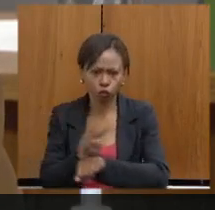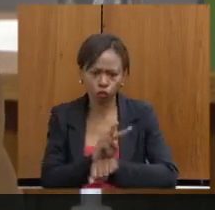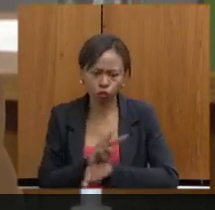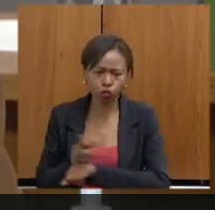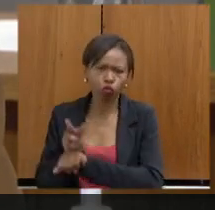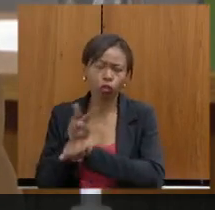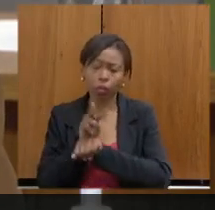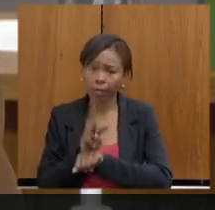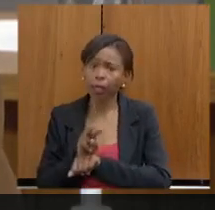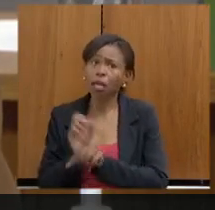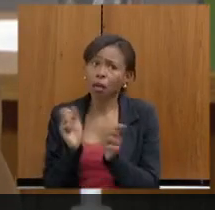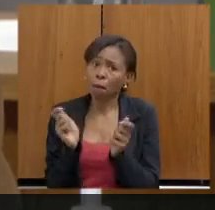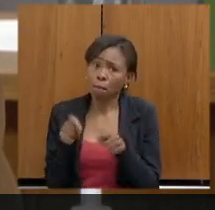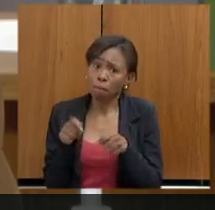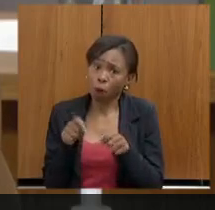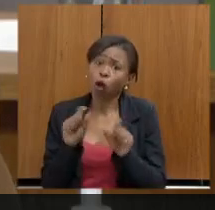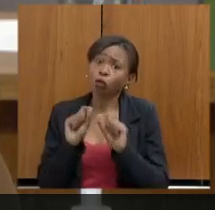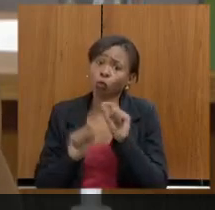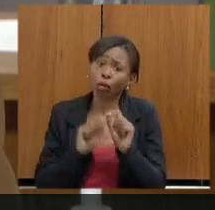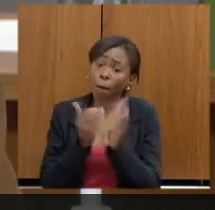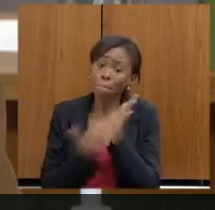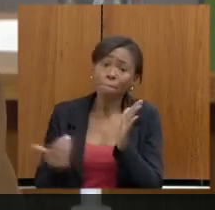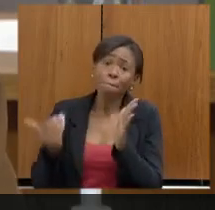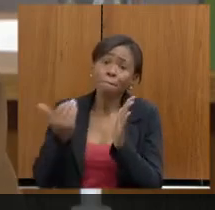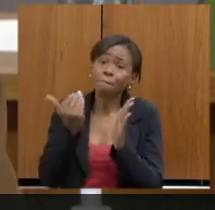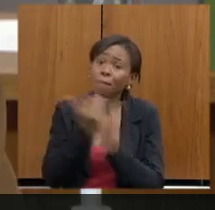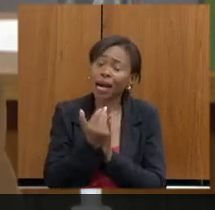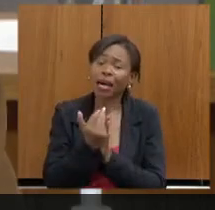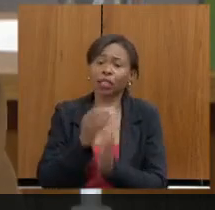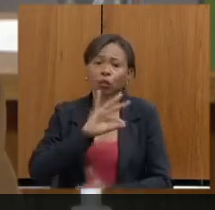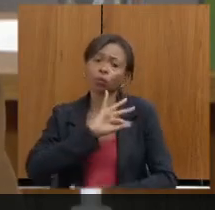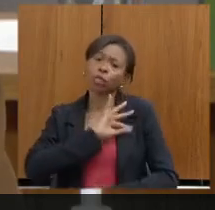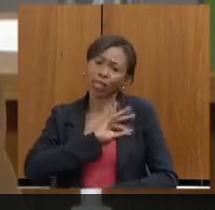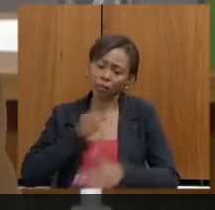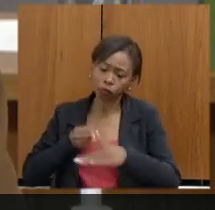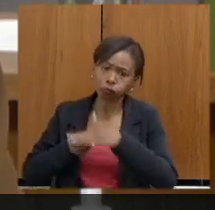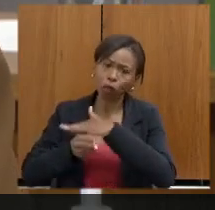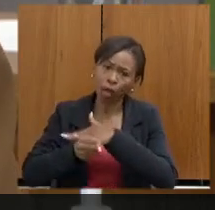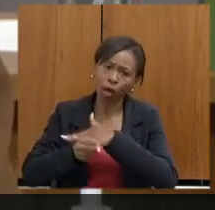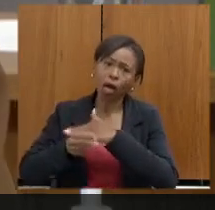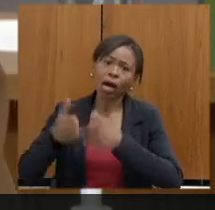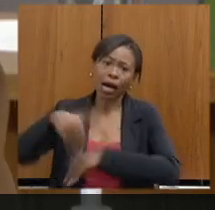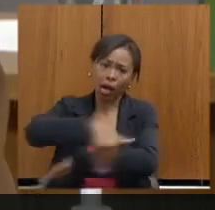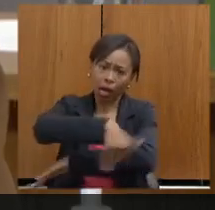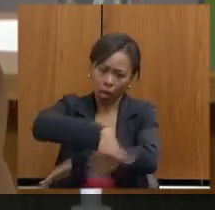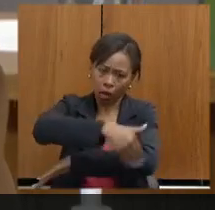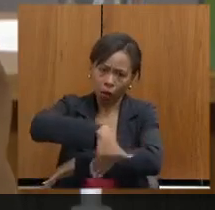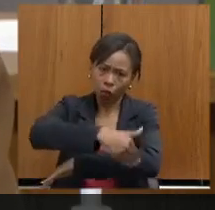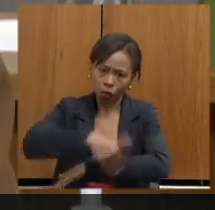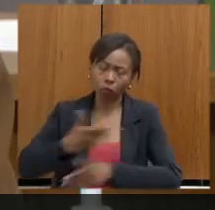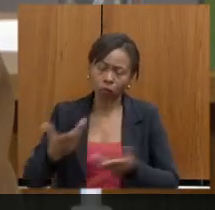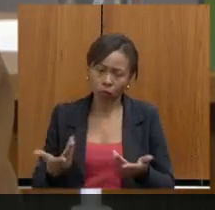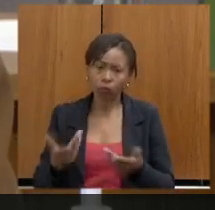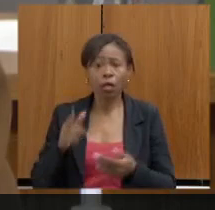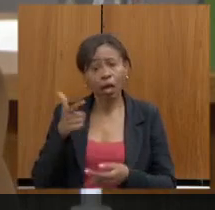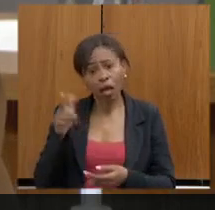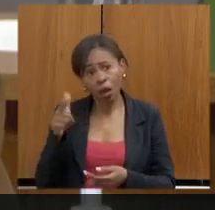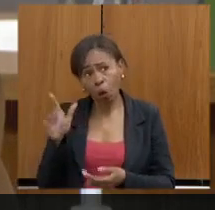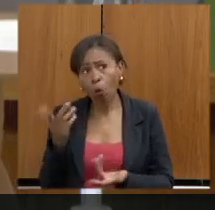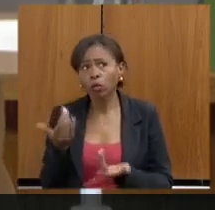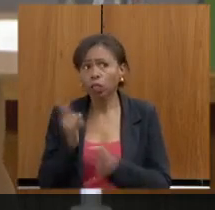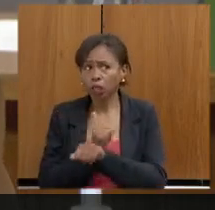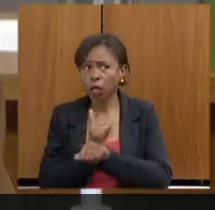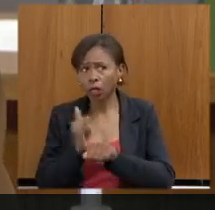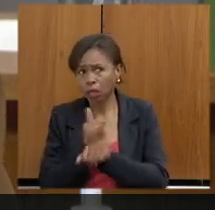também permitir que a gente colocasse mais policiais aí é na rua então sim é só outras opções que nós temos